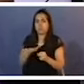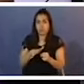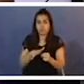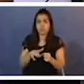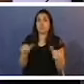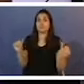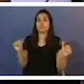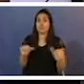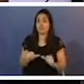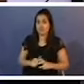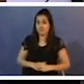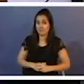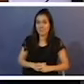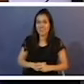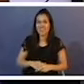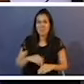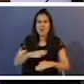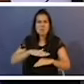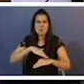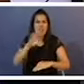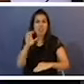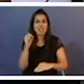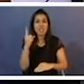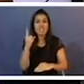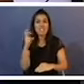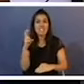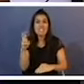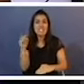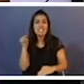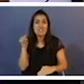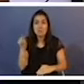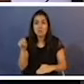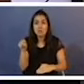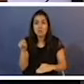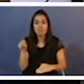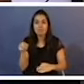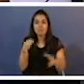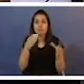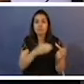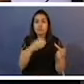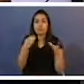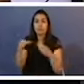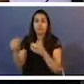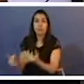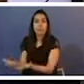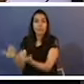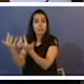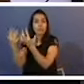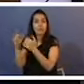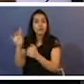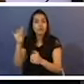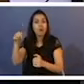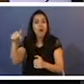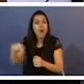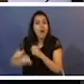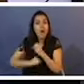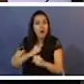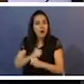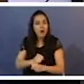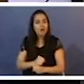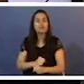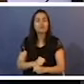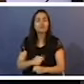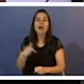o dente foram mais de 15 mil e 700 focos de incêndio só este ano